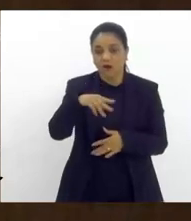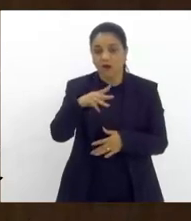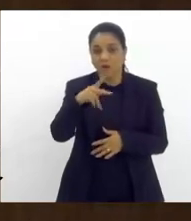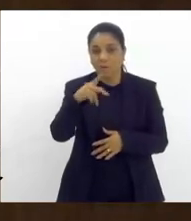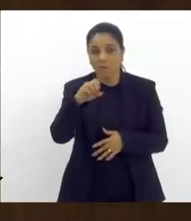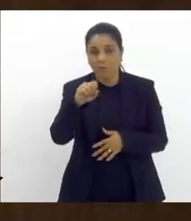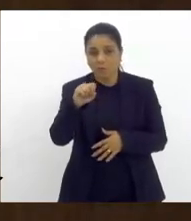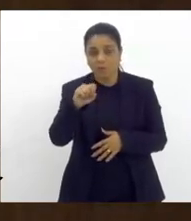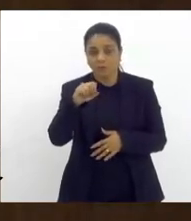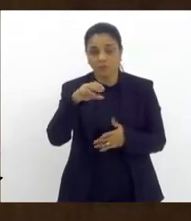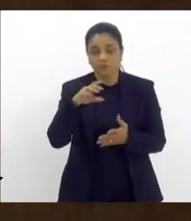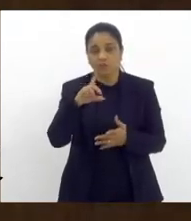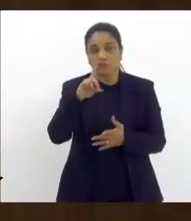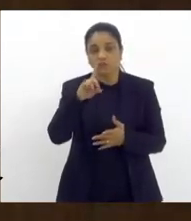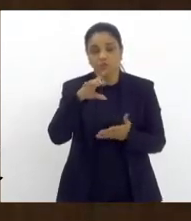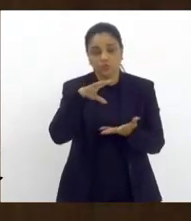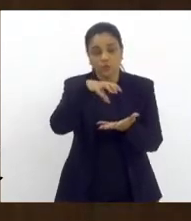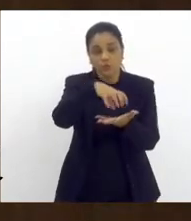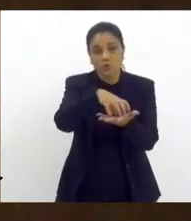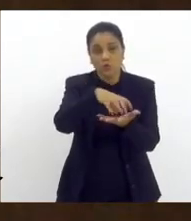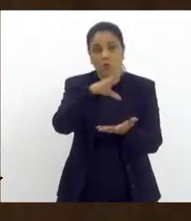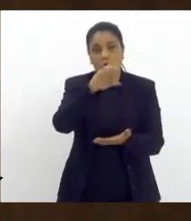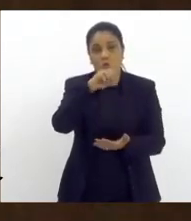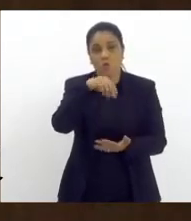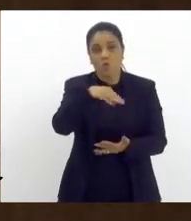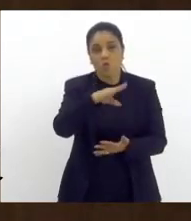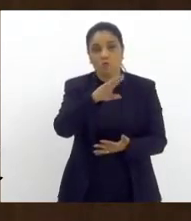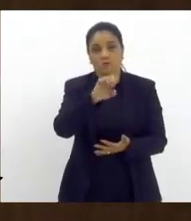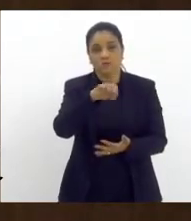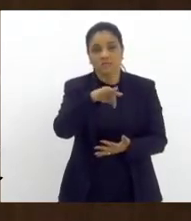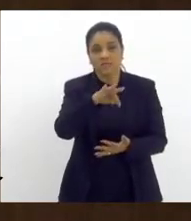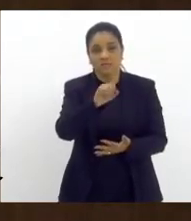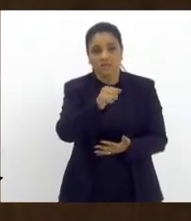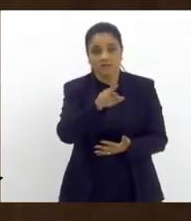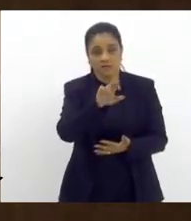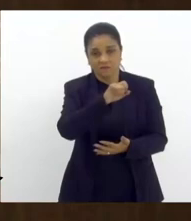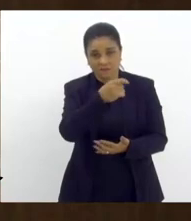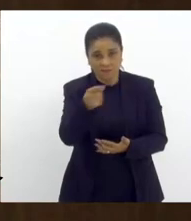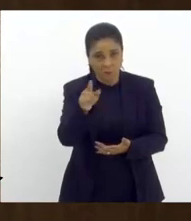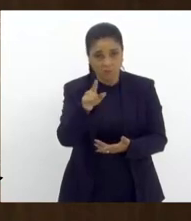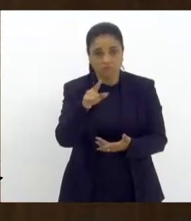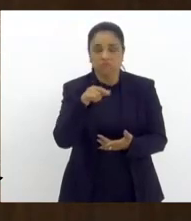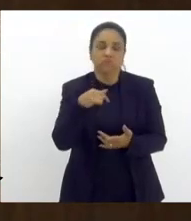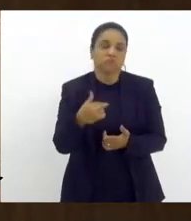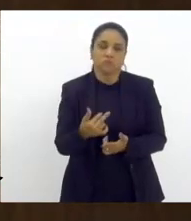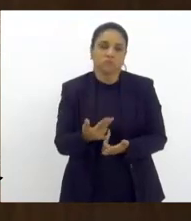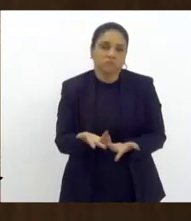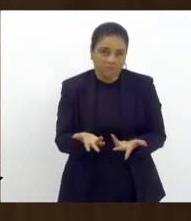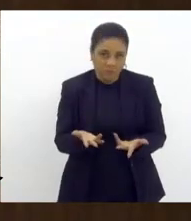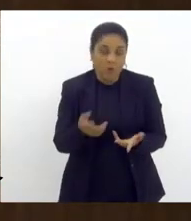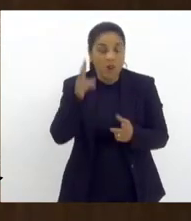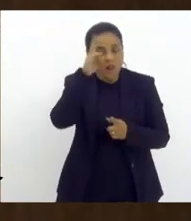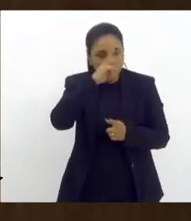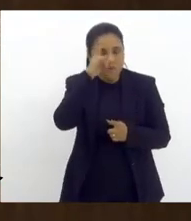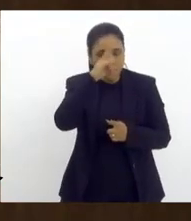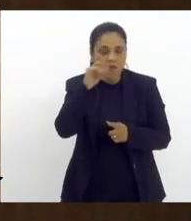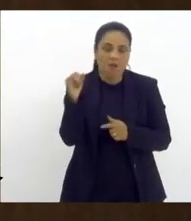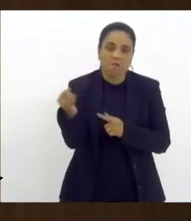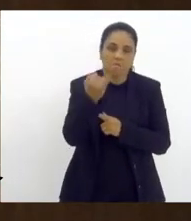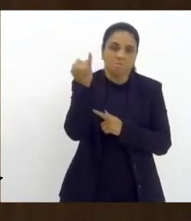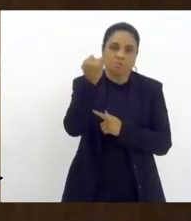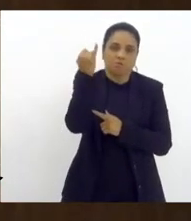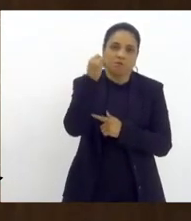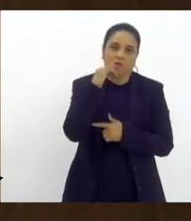poupavam ninguém que não fosse Ariano da racha pura Então a gente tem que sempre lembrar isso de forma